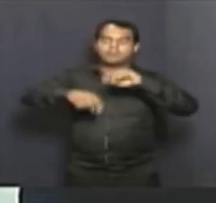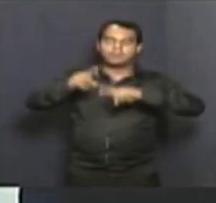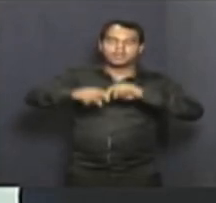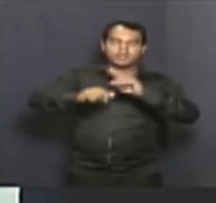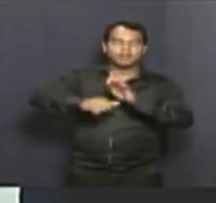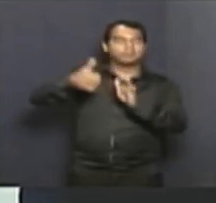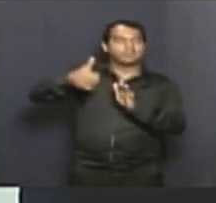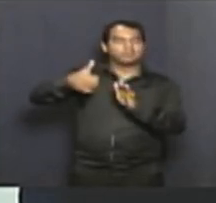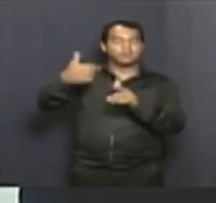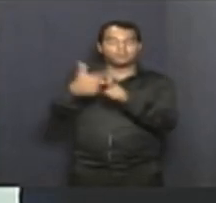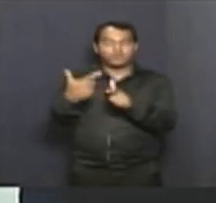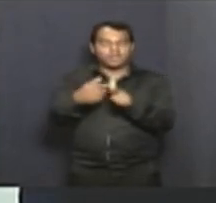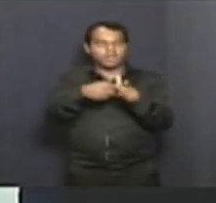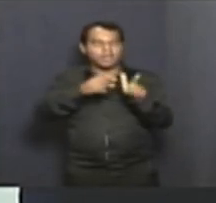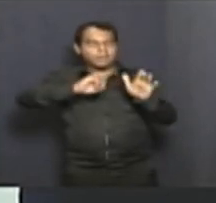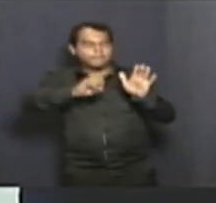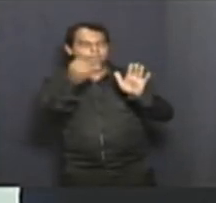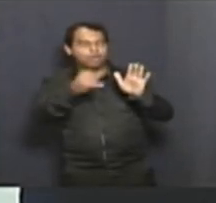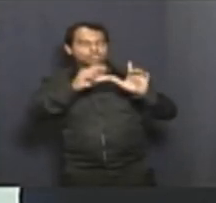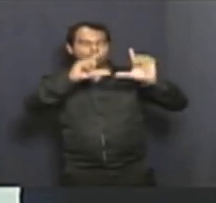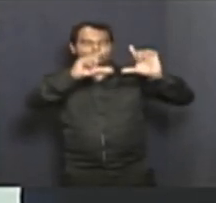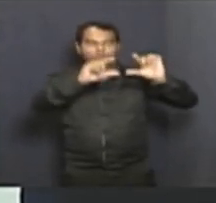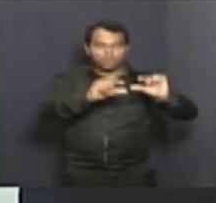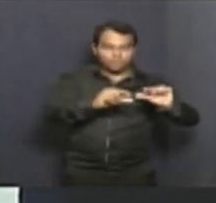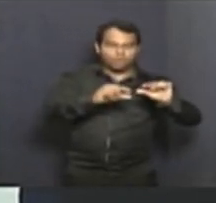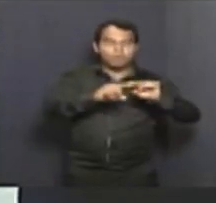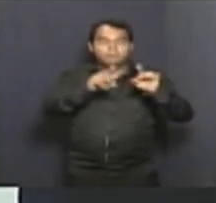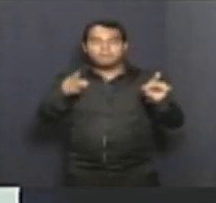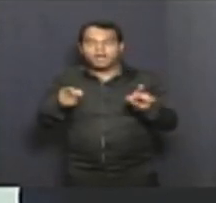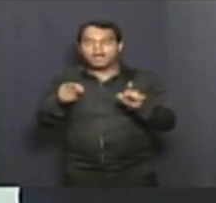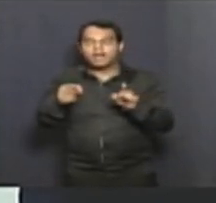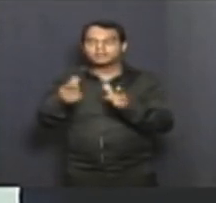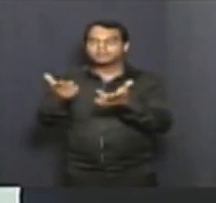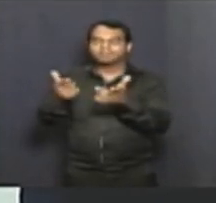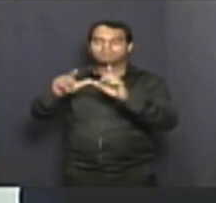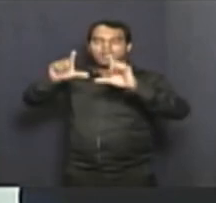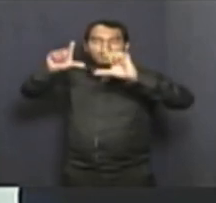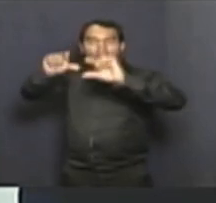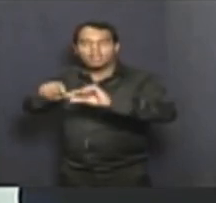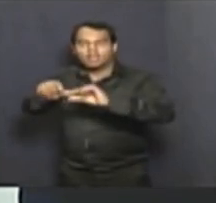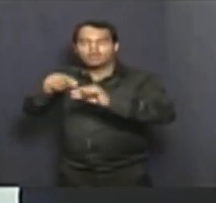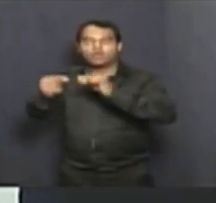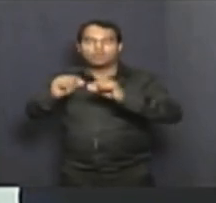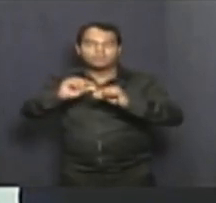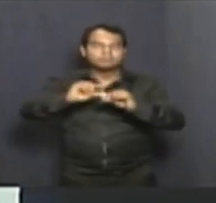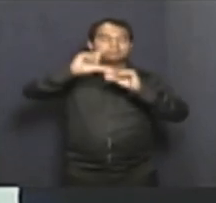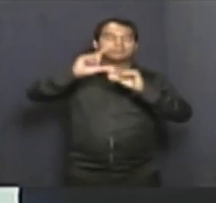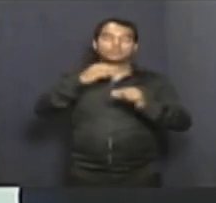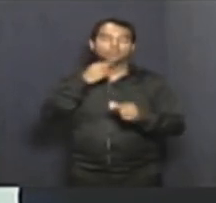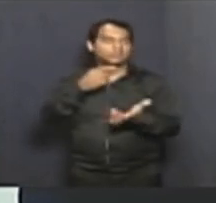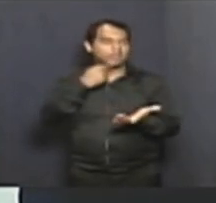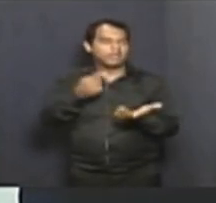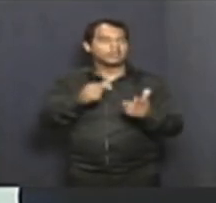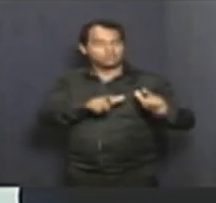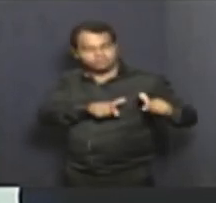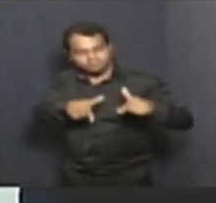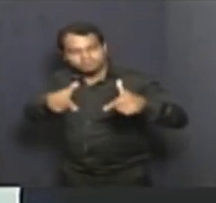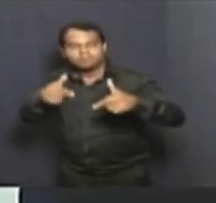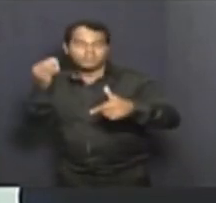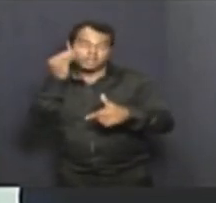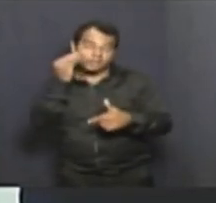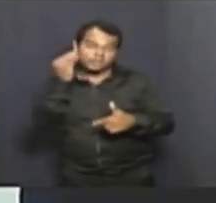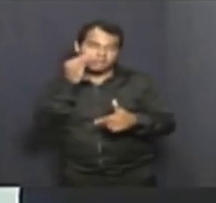exportações e não consegue muitas vezes suprir essa defasagem é uma luta que nós vamos perseguir para tentar o ressarcimento